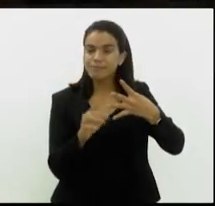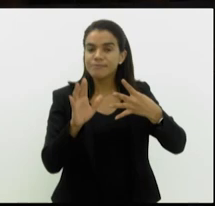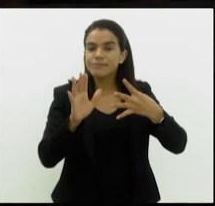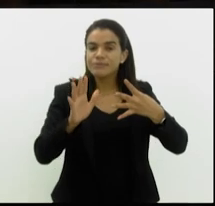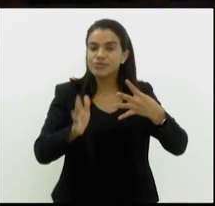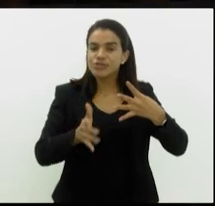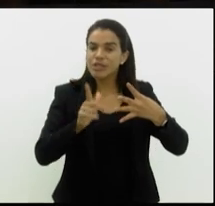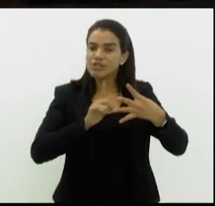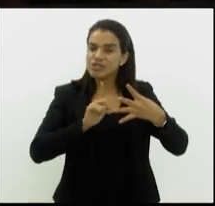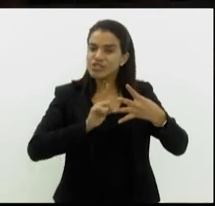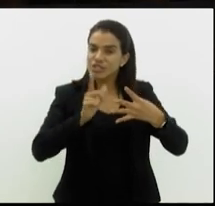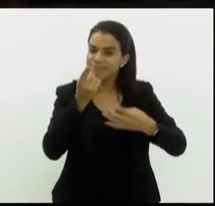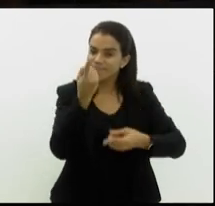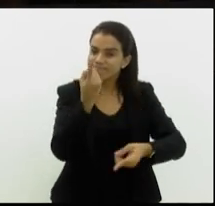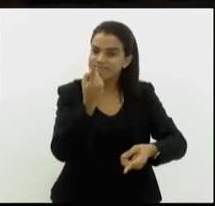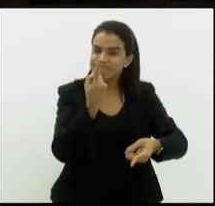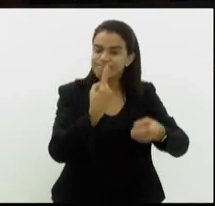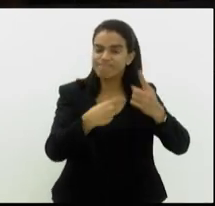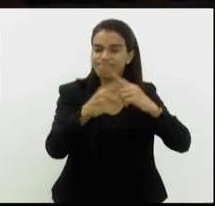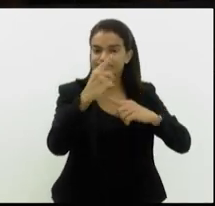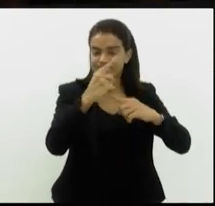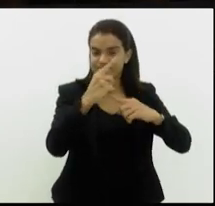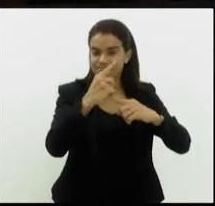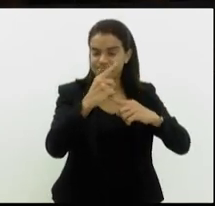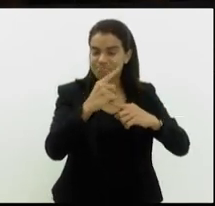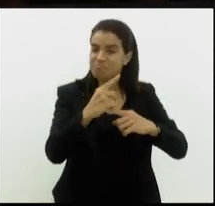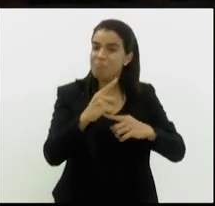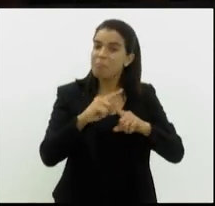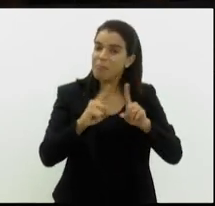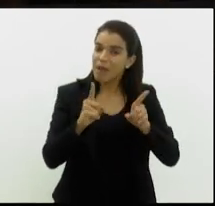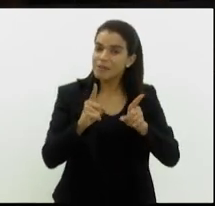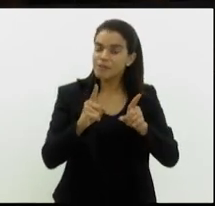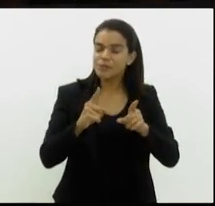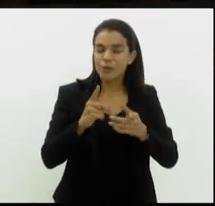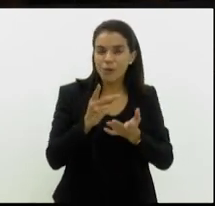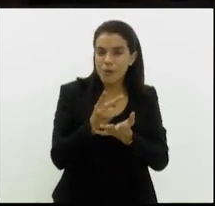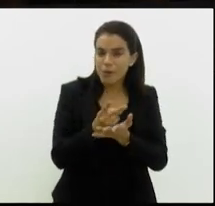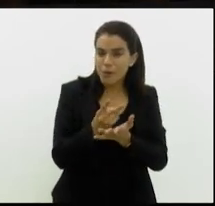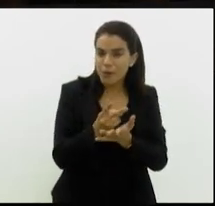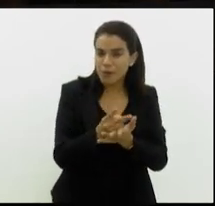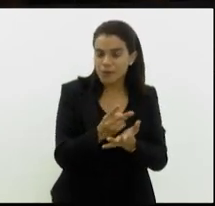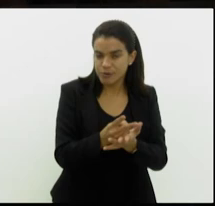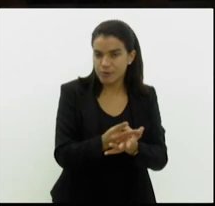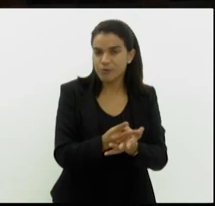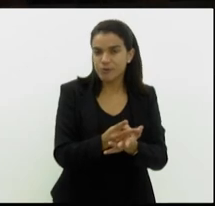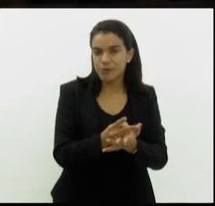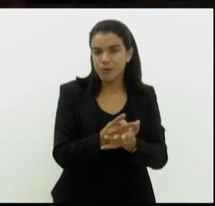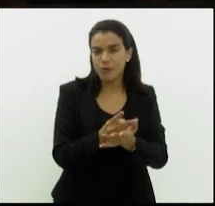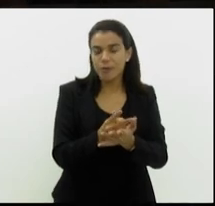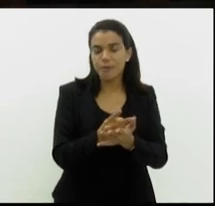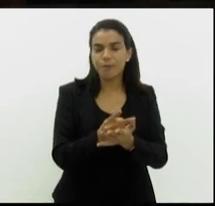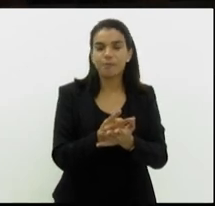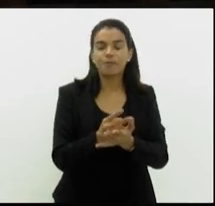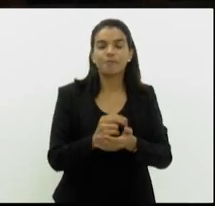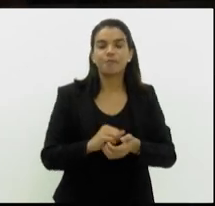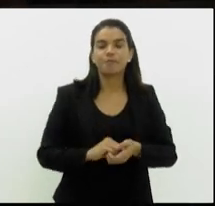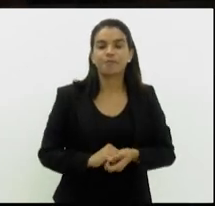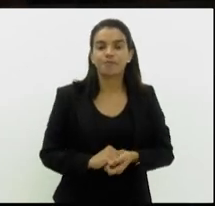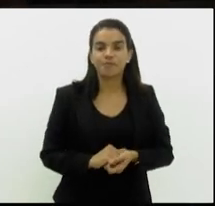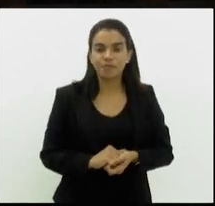sido superada. E ela se mantém de pé, função de lá ter a previsão